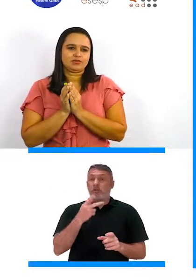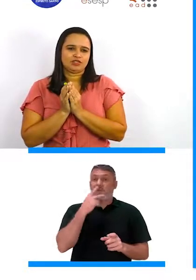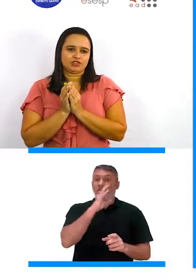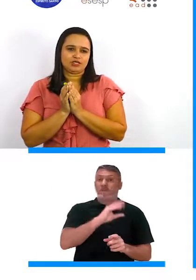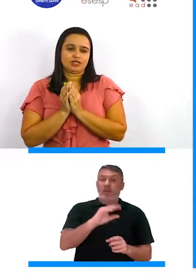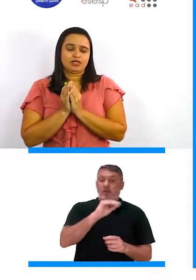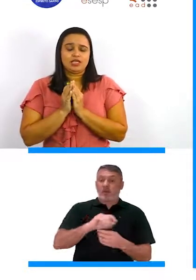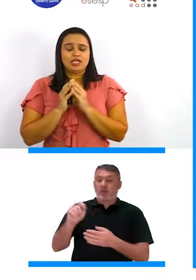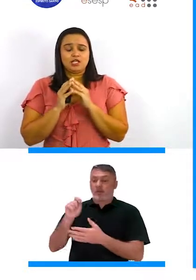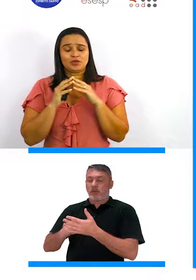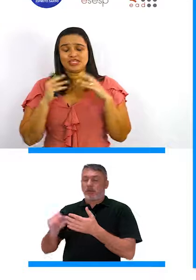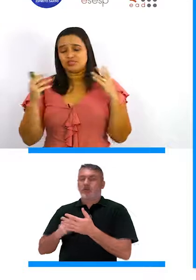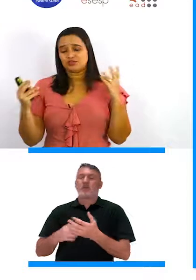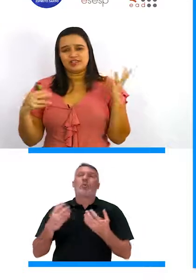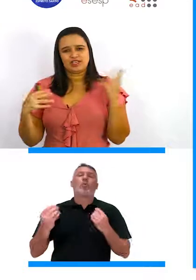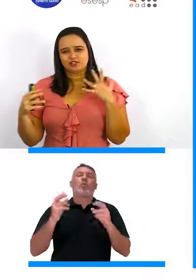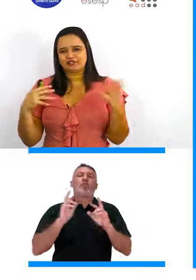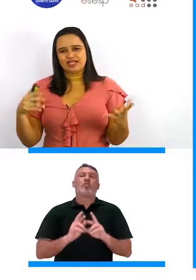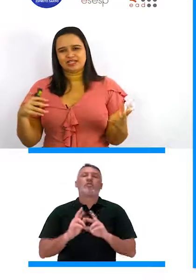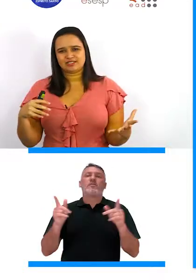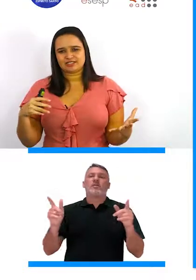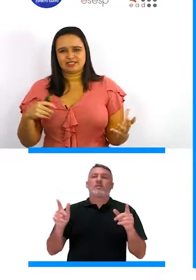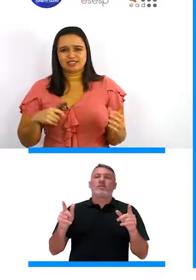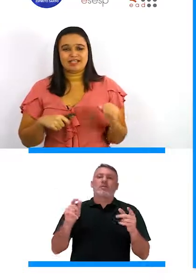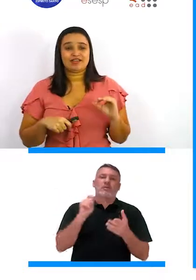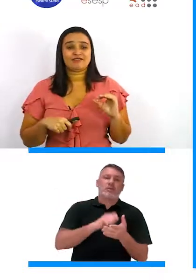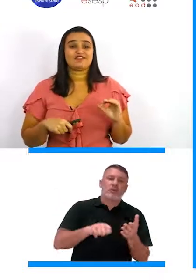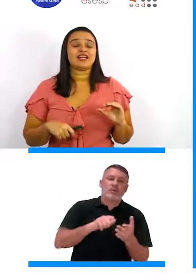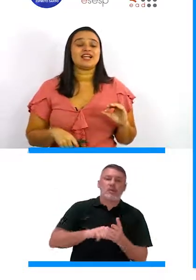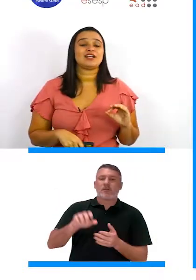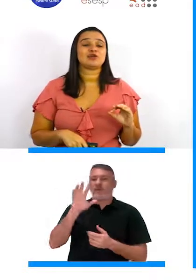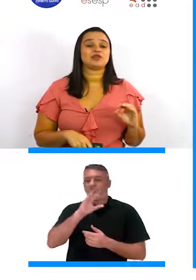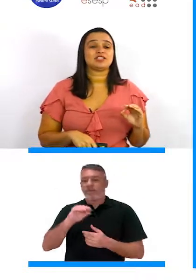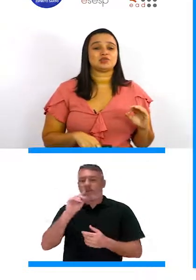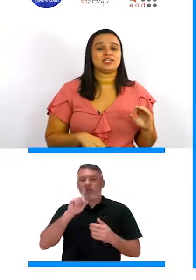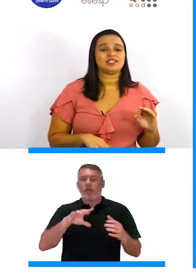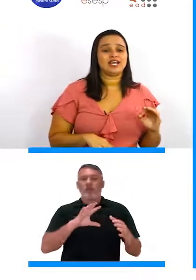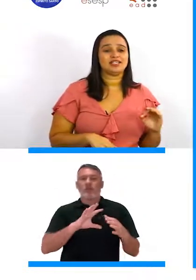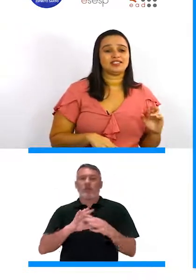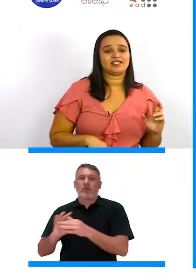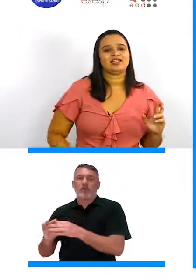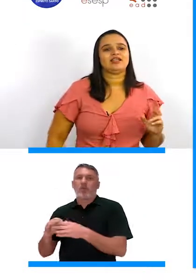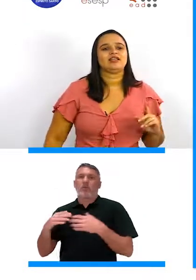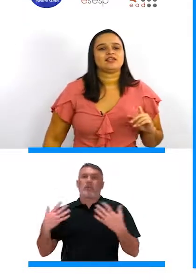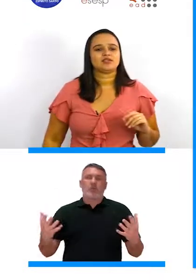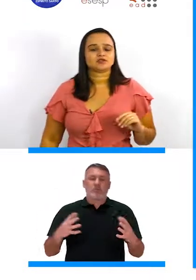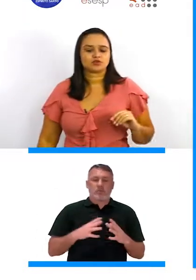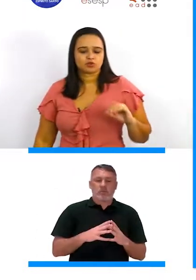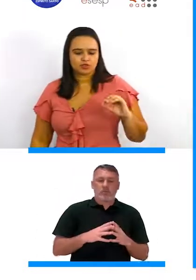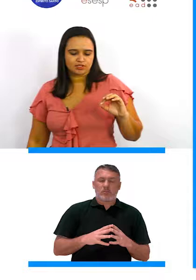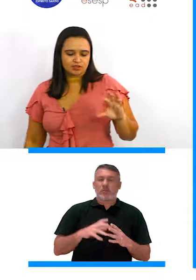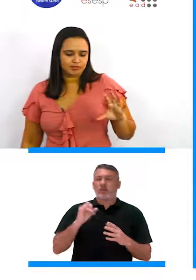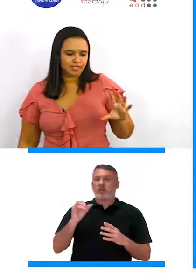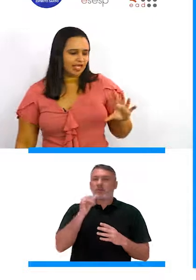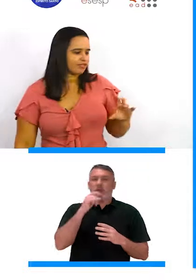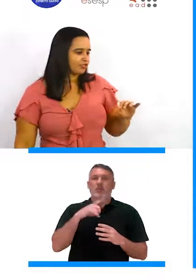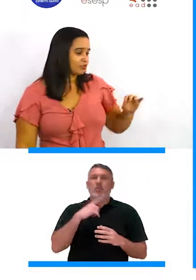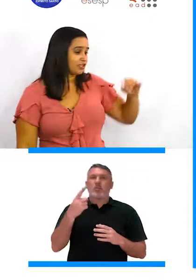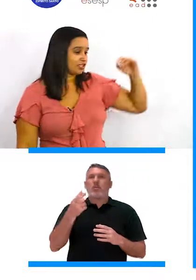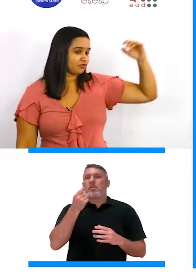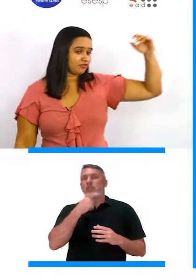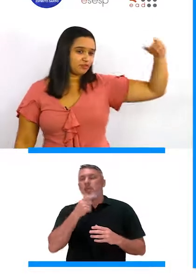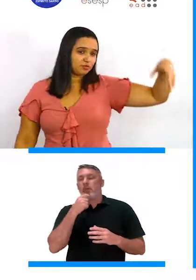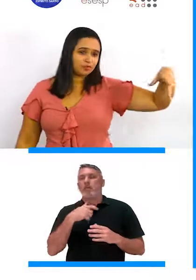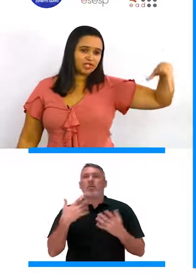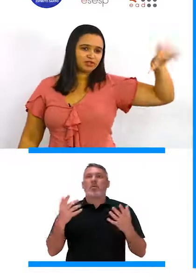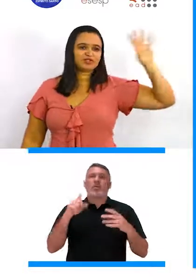variação linguística, né? E o que é diferente fala e escrita? A fala ela é contextualizada, né? Então, se eu estou contando uma piada, foi porque